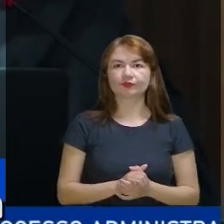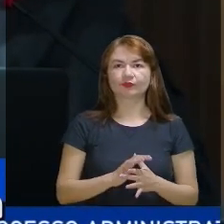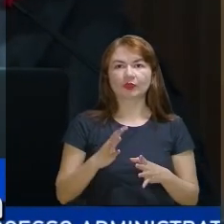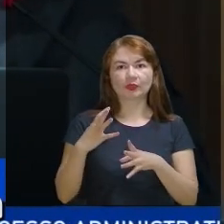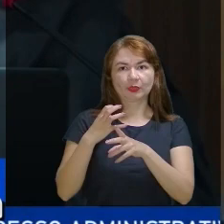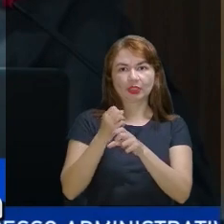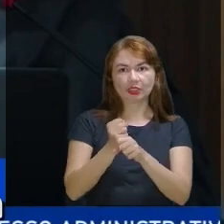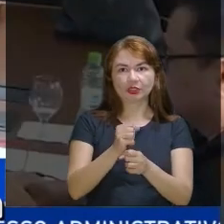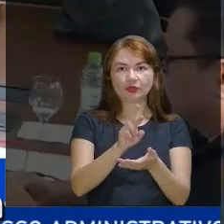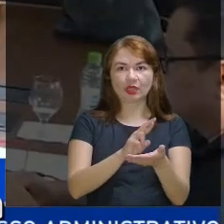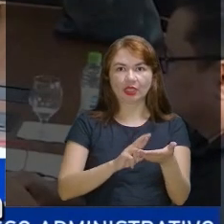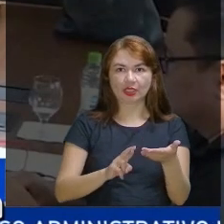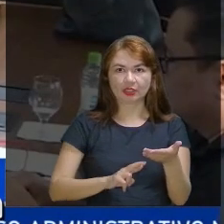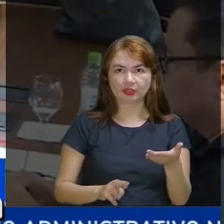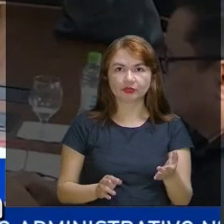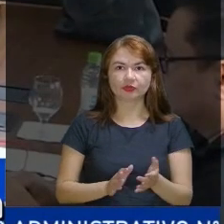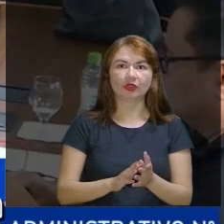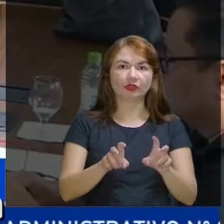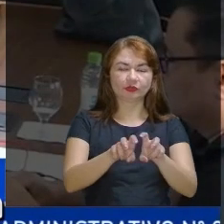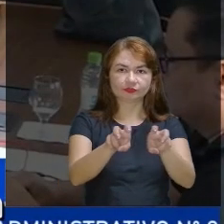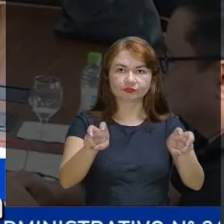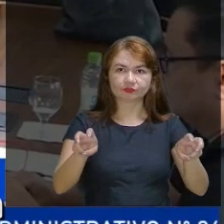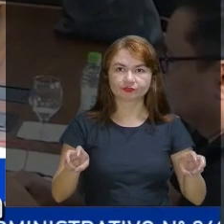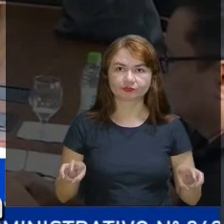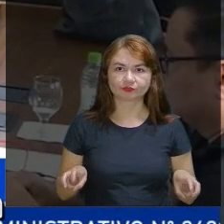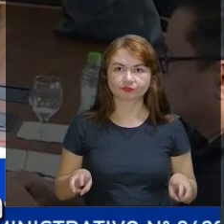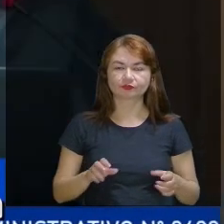relatório. Eminentes pares, a presente